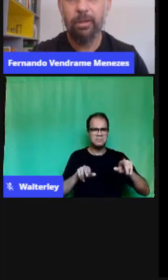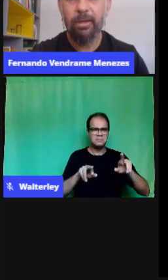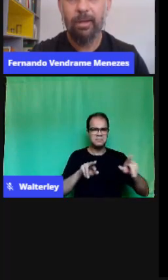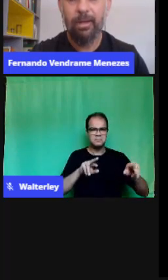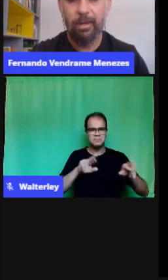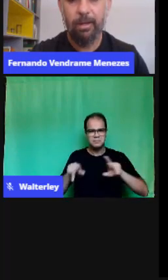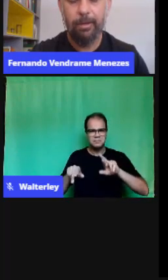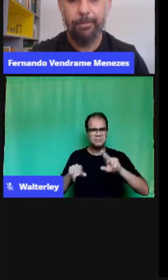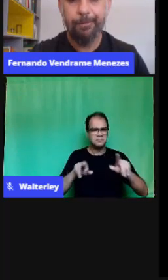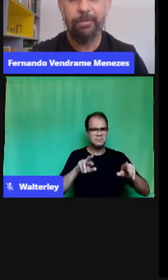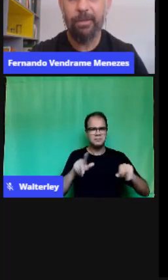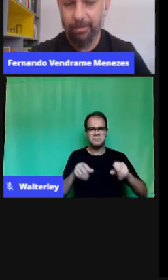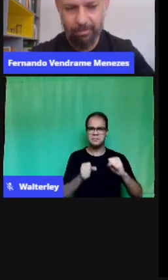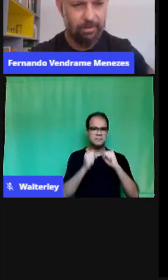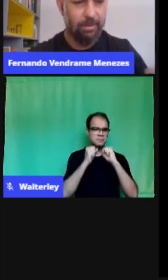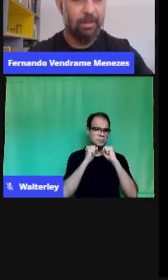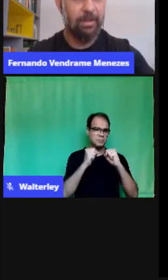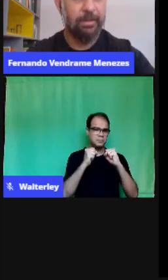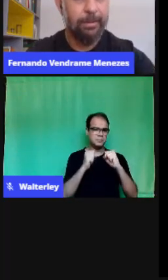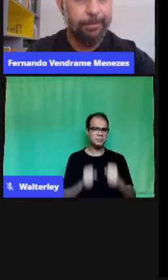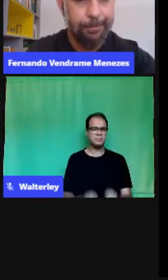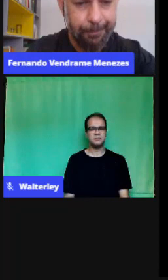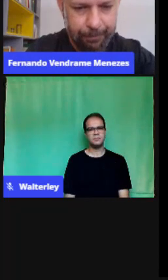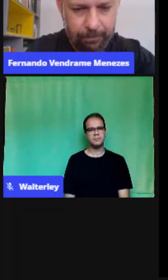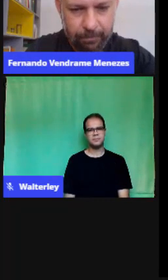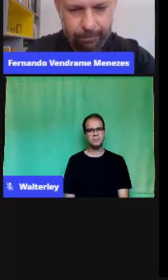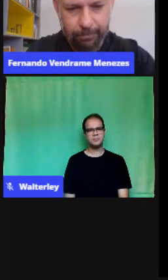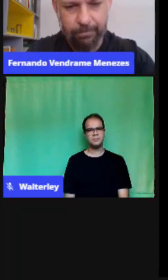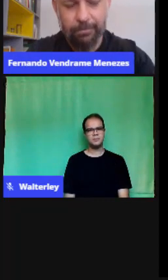nome, enfim,